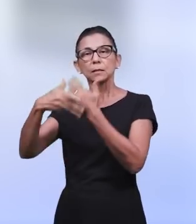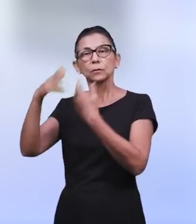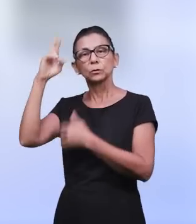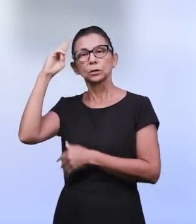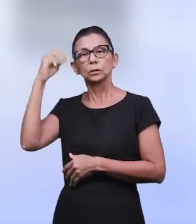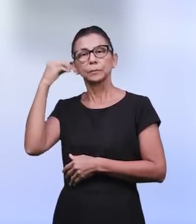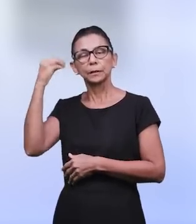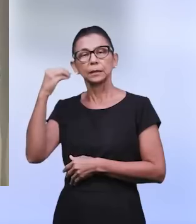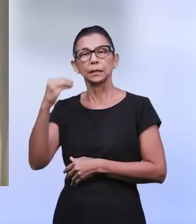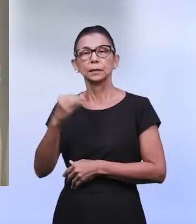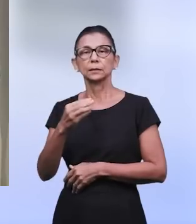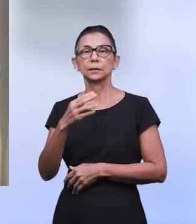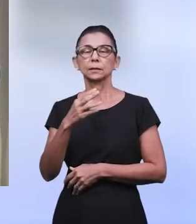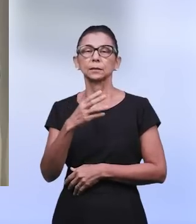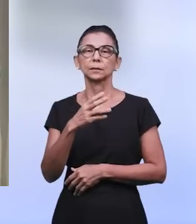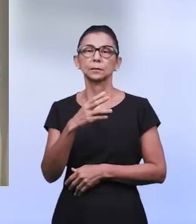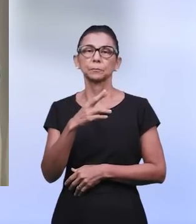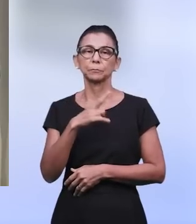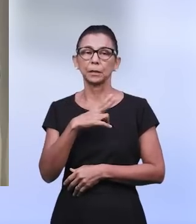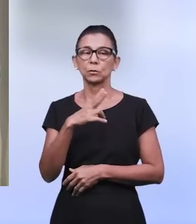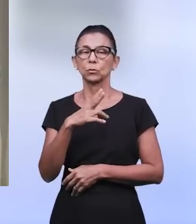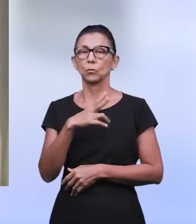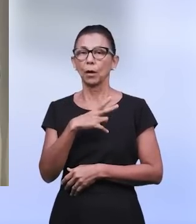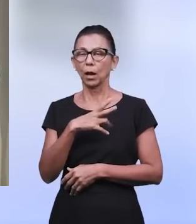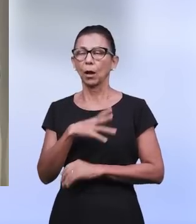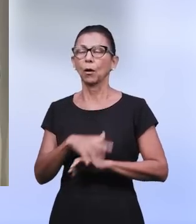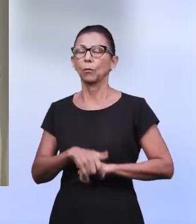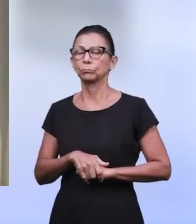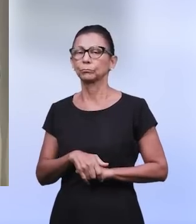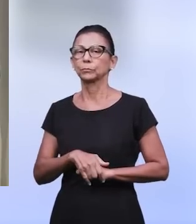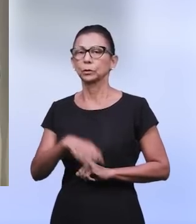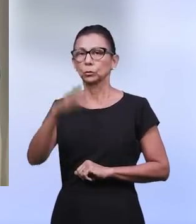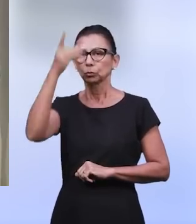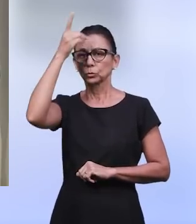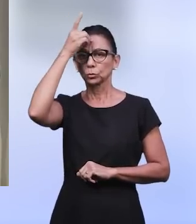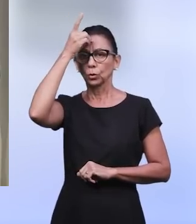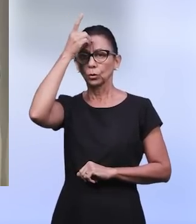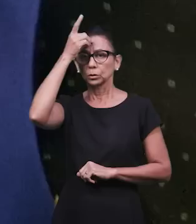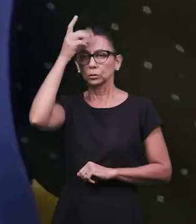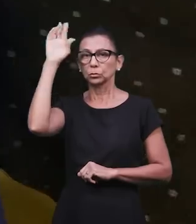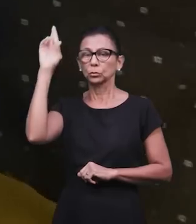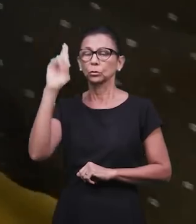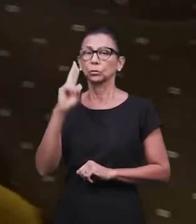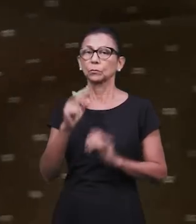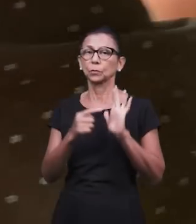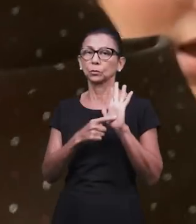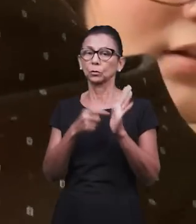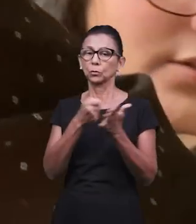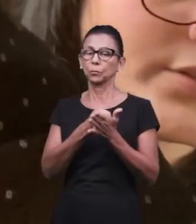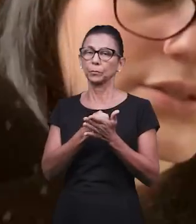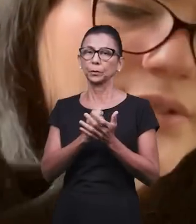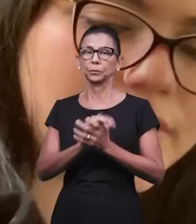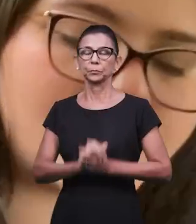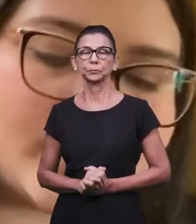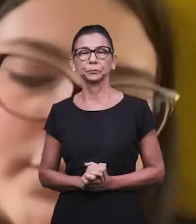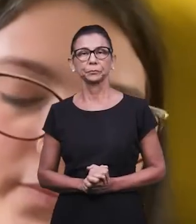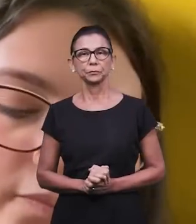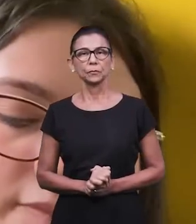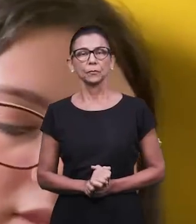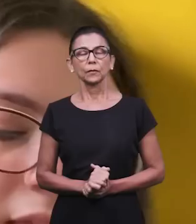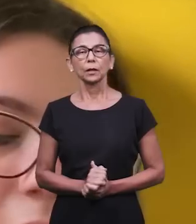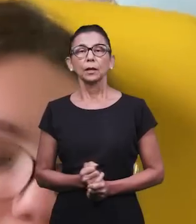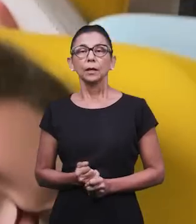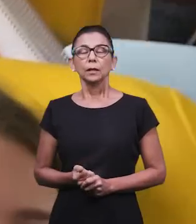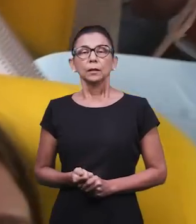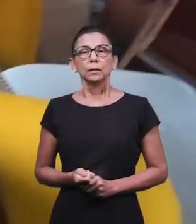experiências individuais, confirmando os sinais que o Senhor já havia mostrado. Chegamos ao Rio Grande do Norte. O